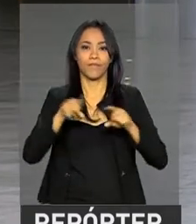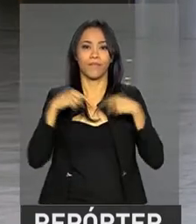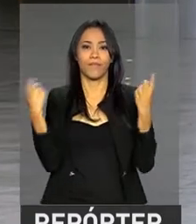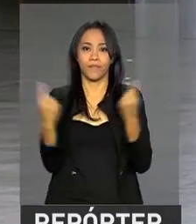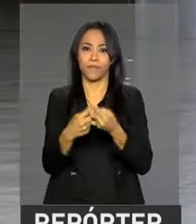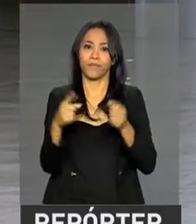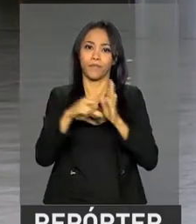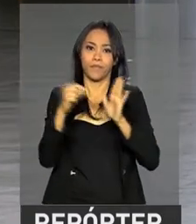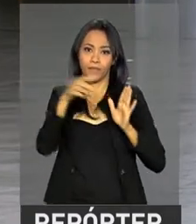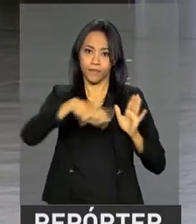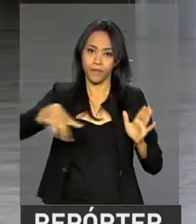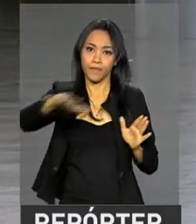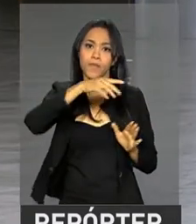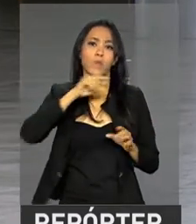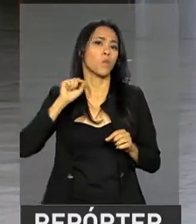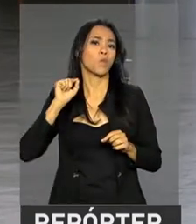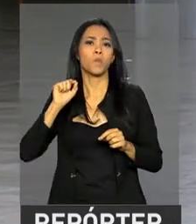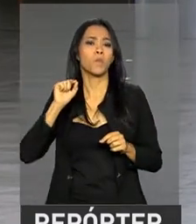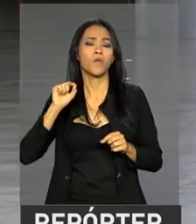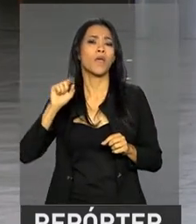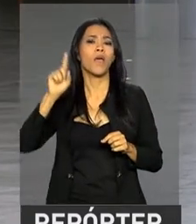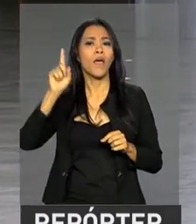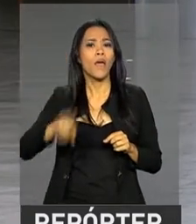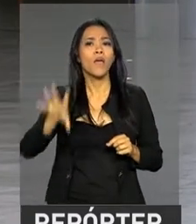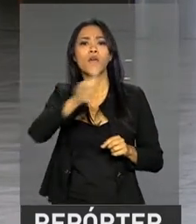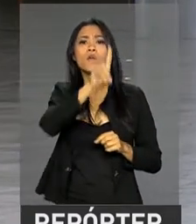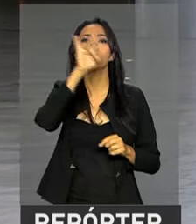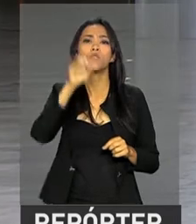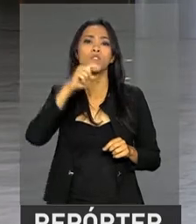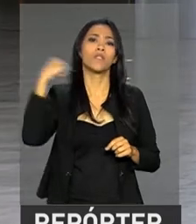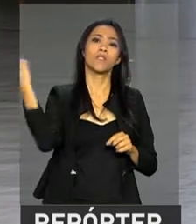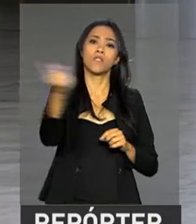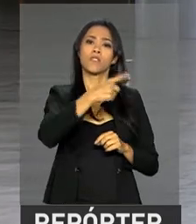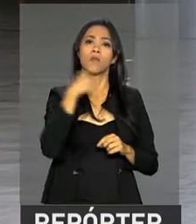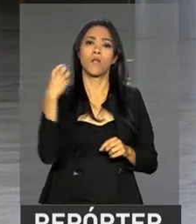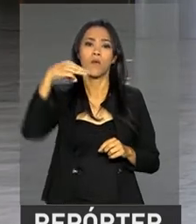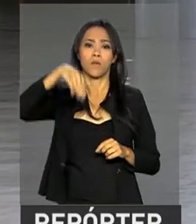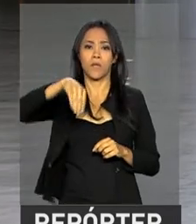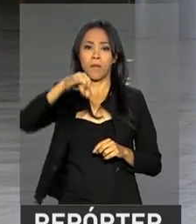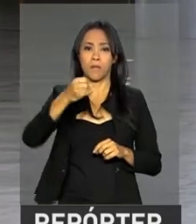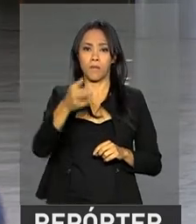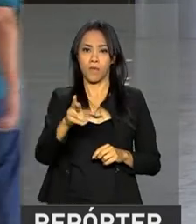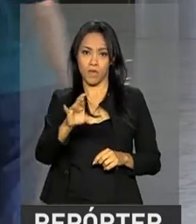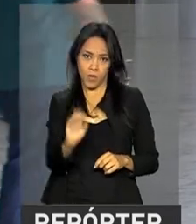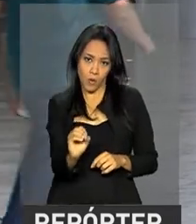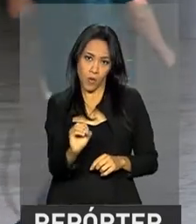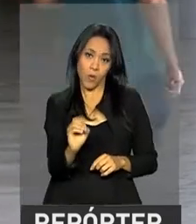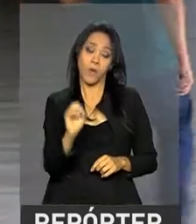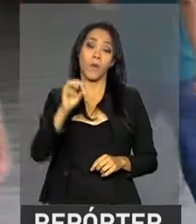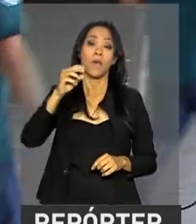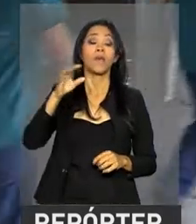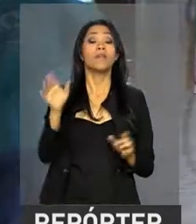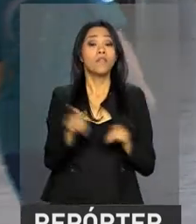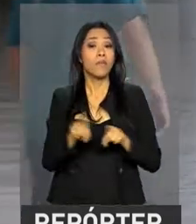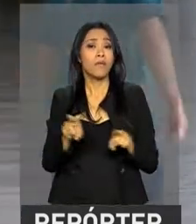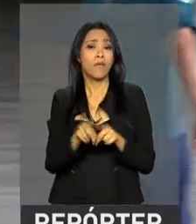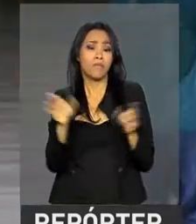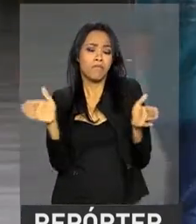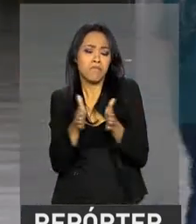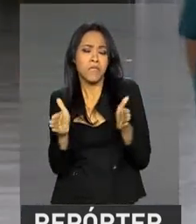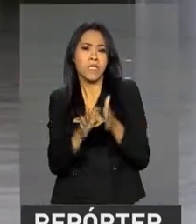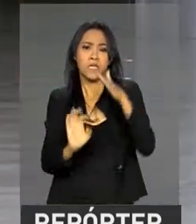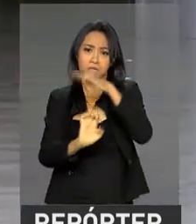por ocasião aí do Dia Nacional da Micro e Pequena Empresa. A expectativa é que sejam anunciadas aí medidas do governo